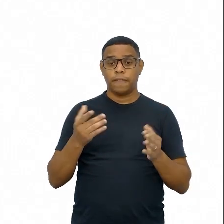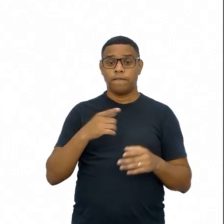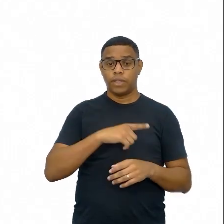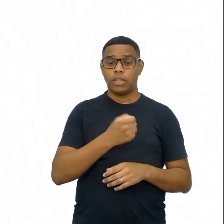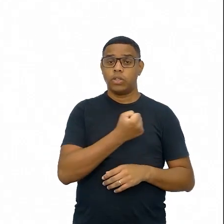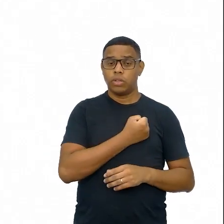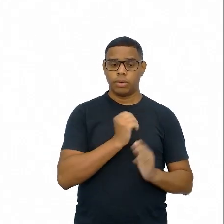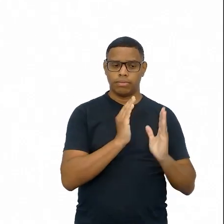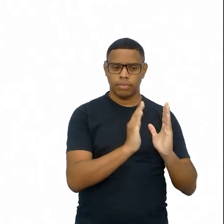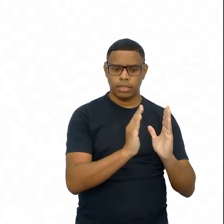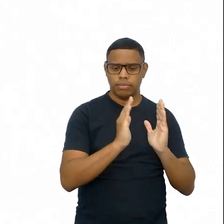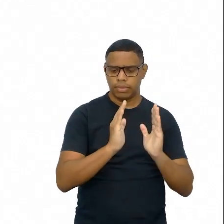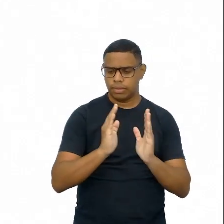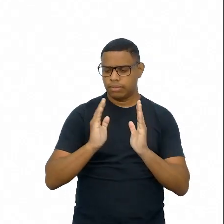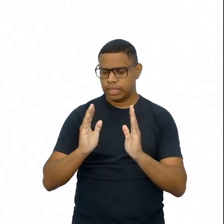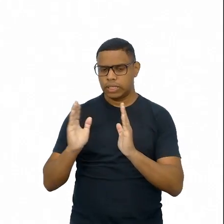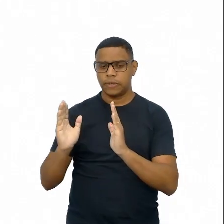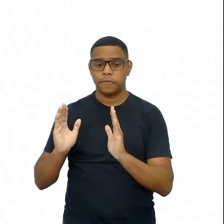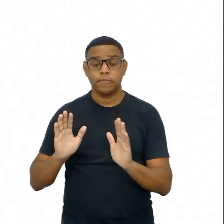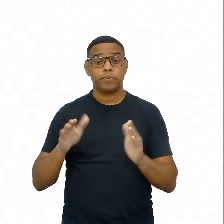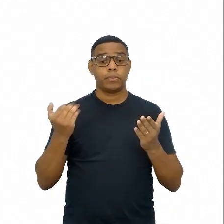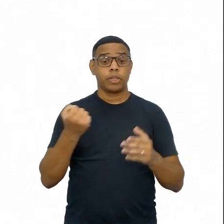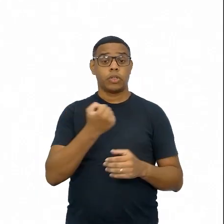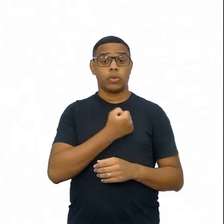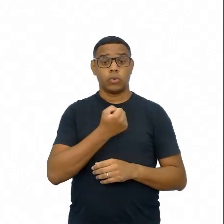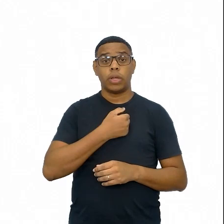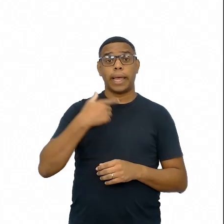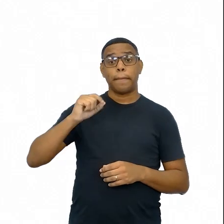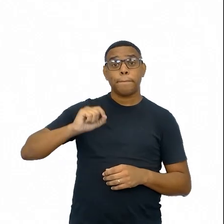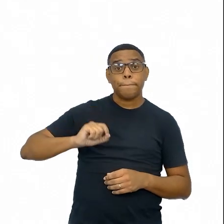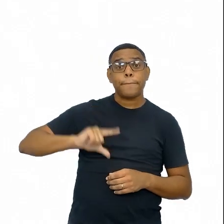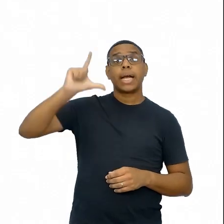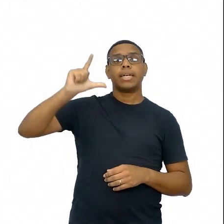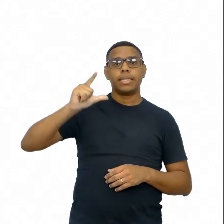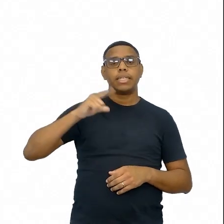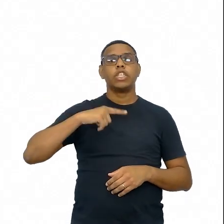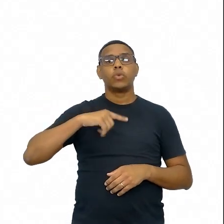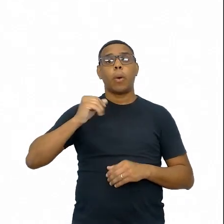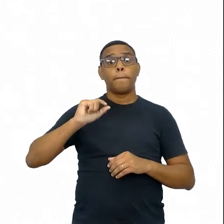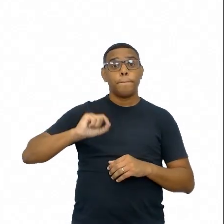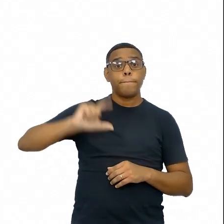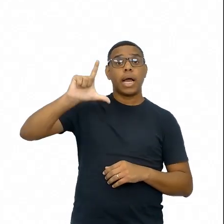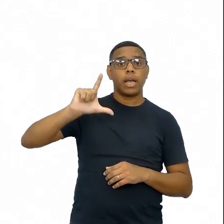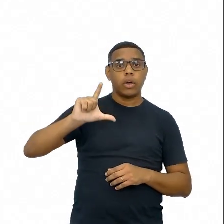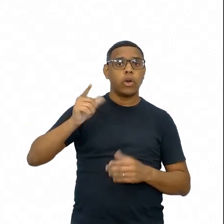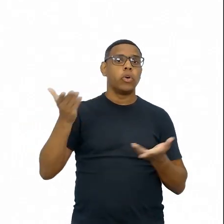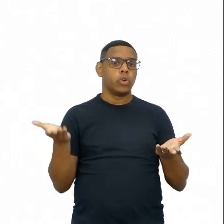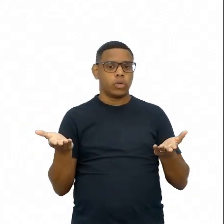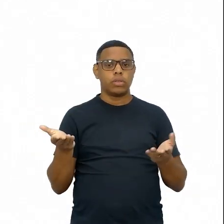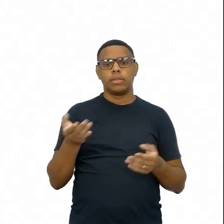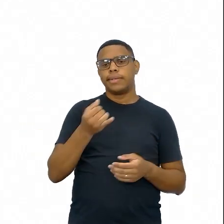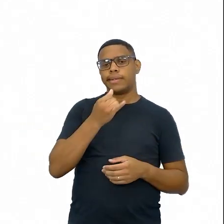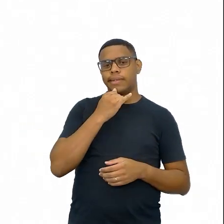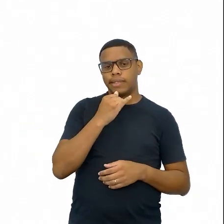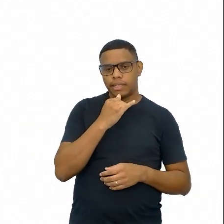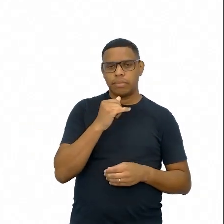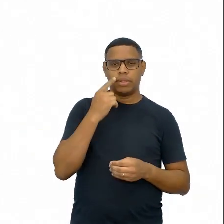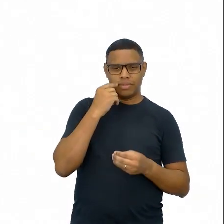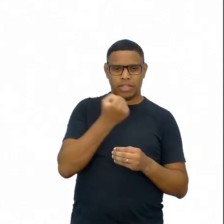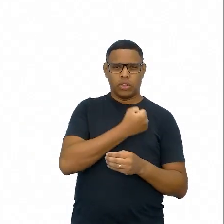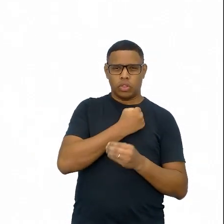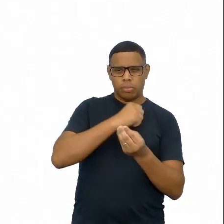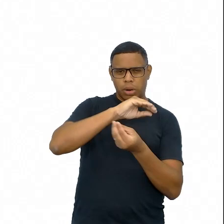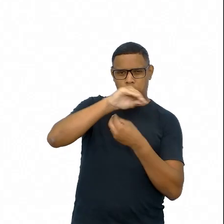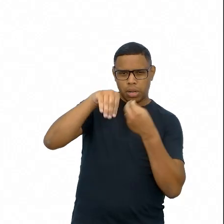ter que, qual desses números é o maior. Então, Neste caso aqui, esses, né, como eu já falei que é